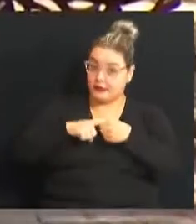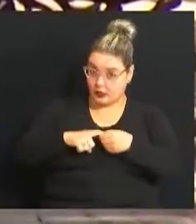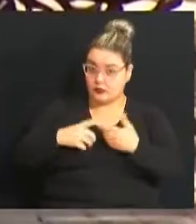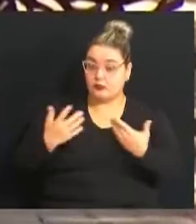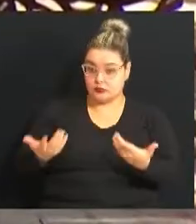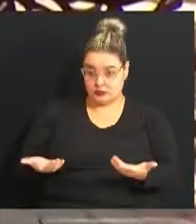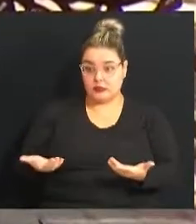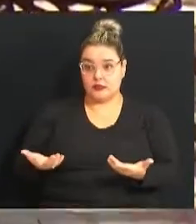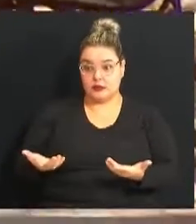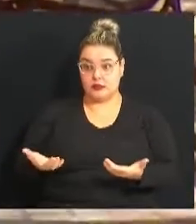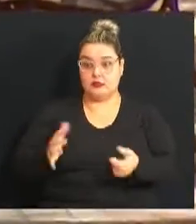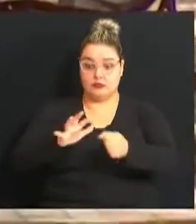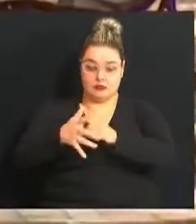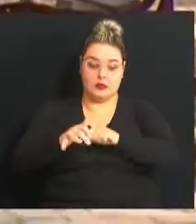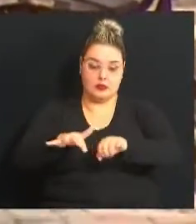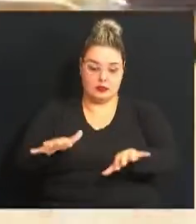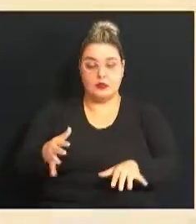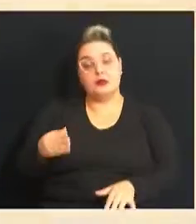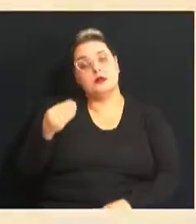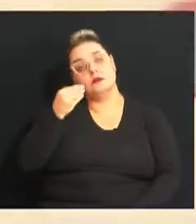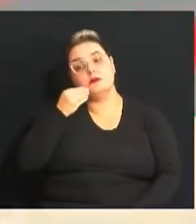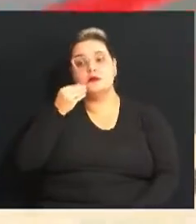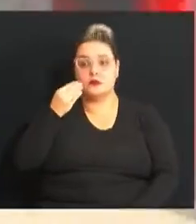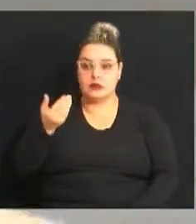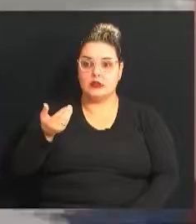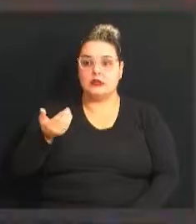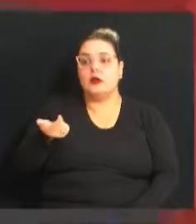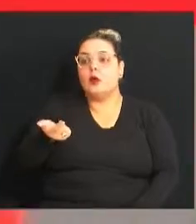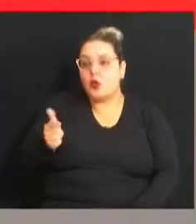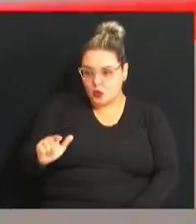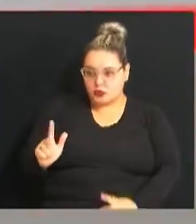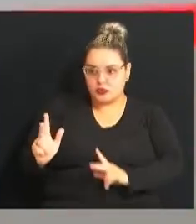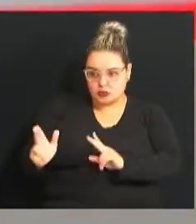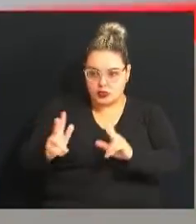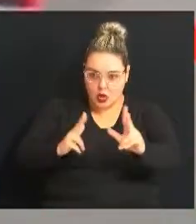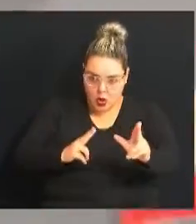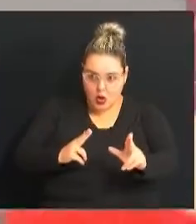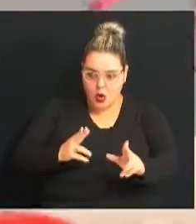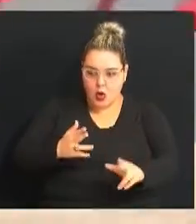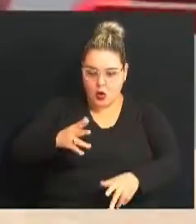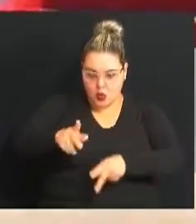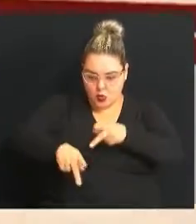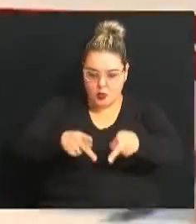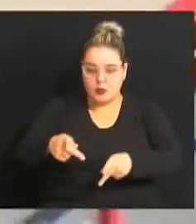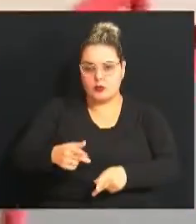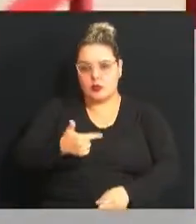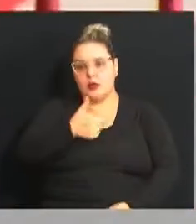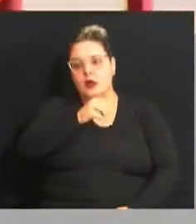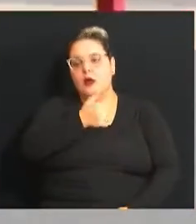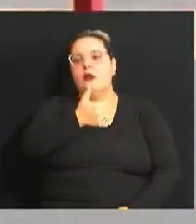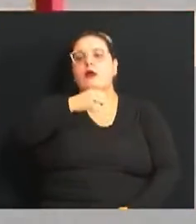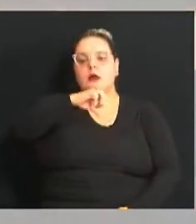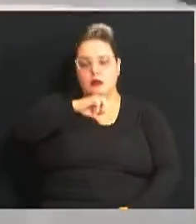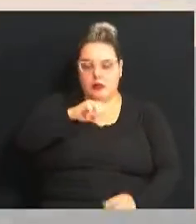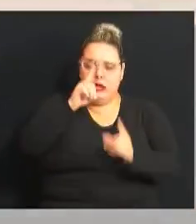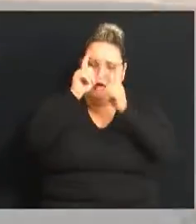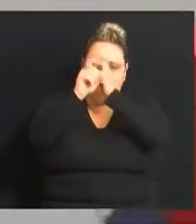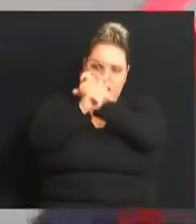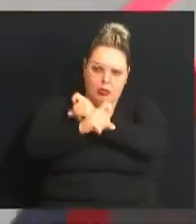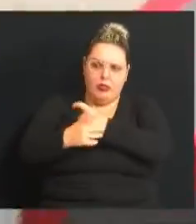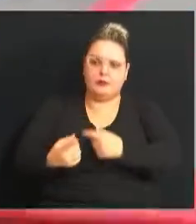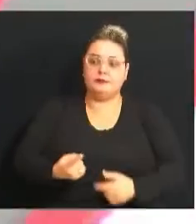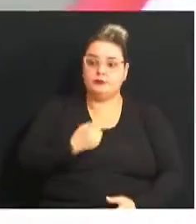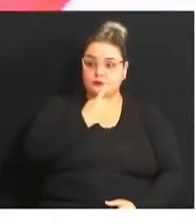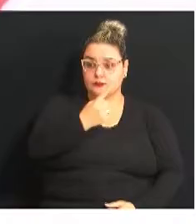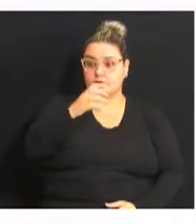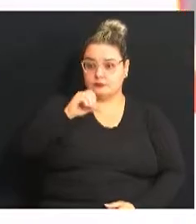a gente tenta manter pelo menos o público que era de 2019, mas é muito difícil. A gente contabilizou 100 mil